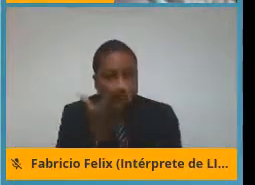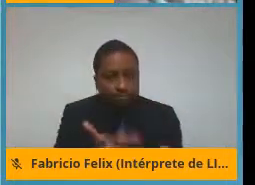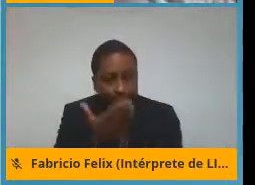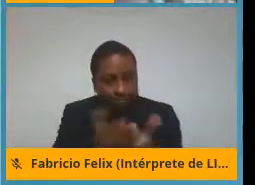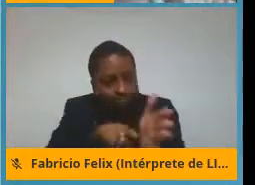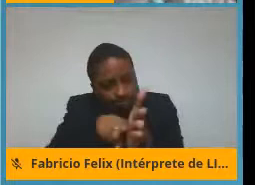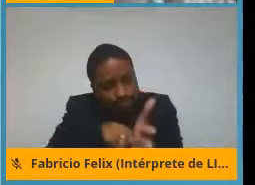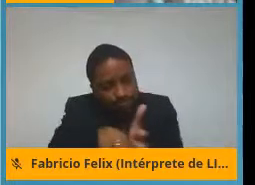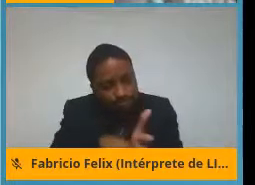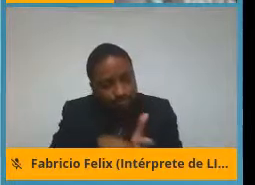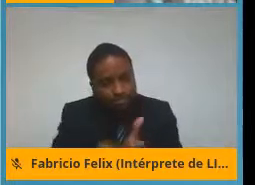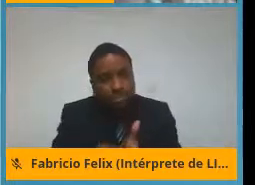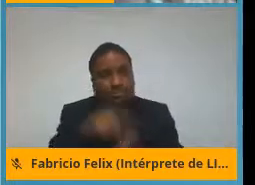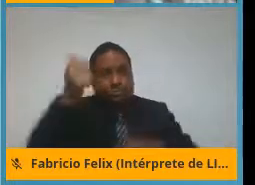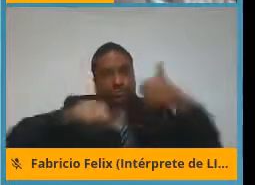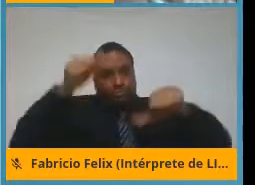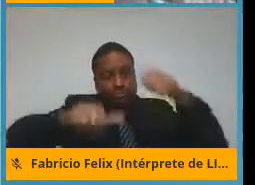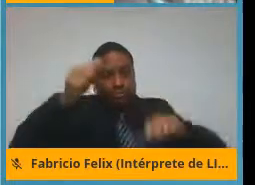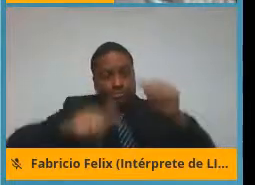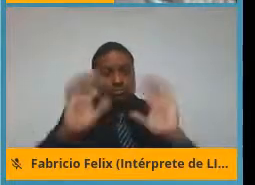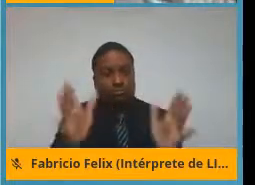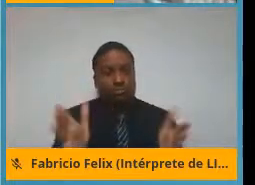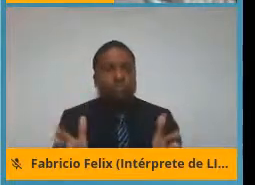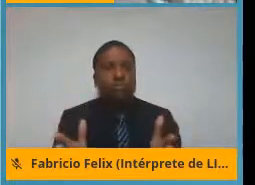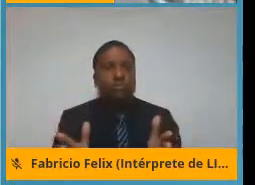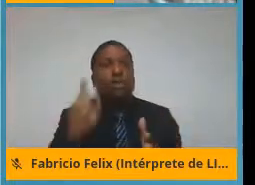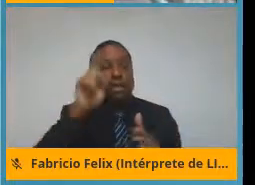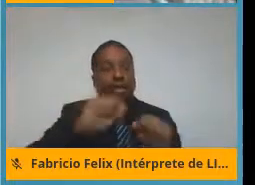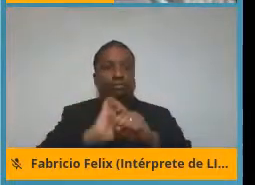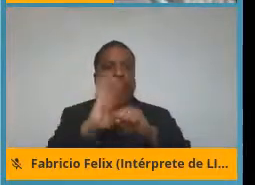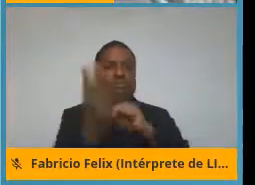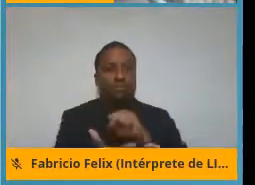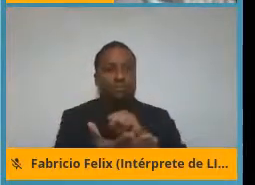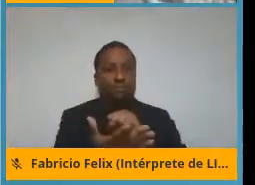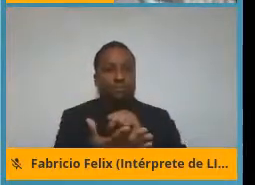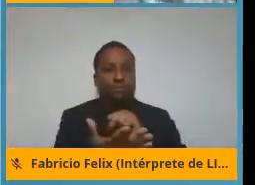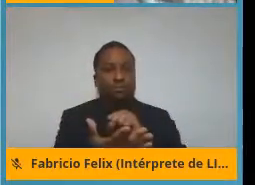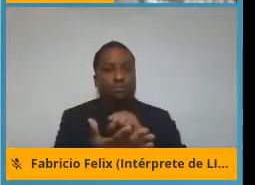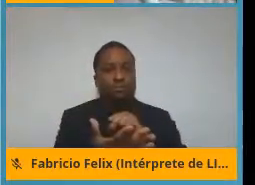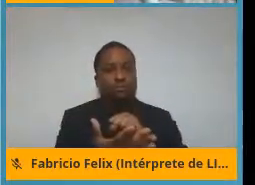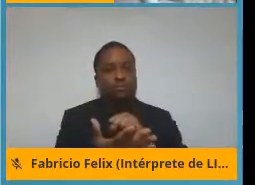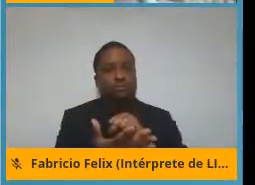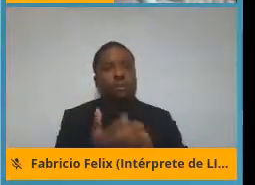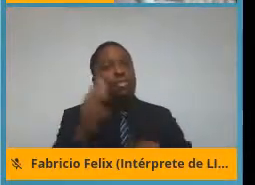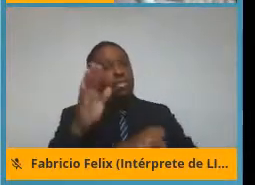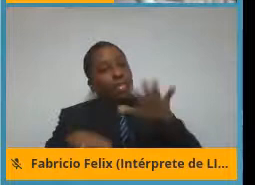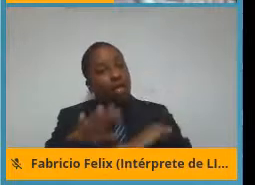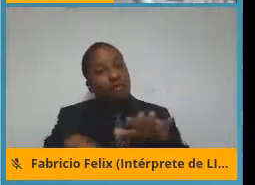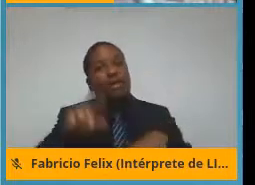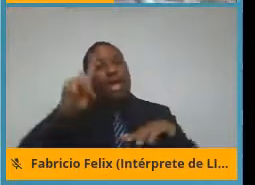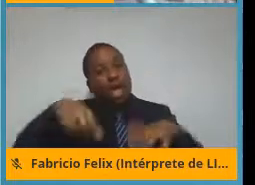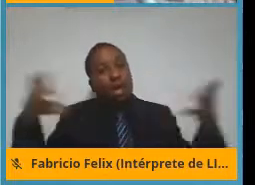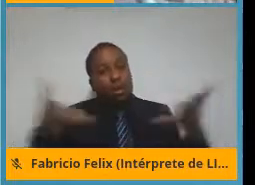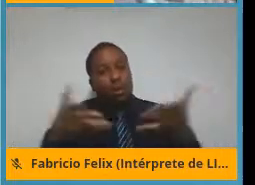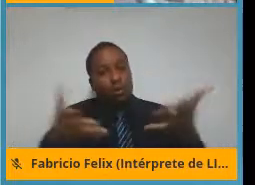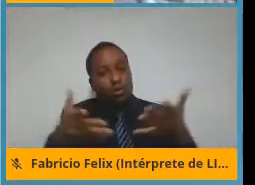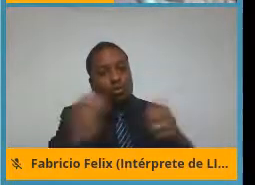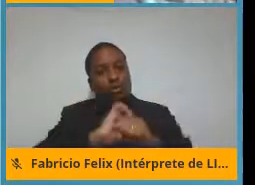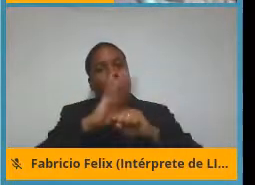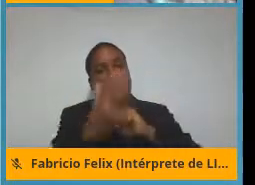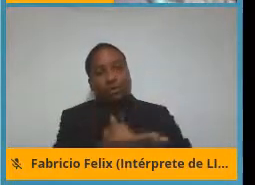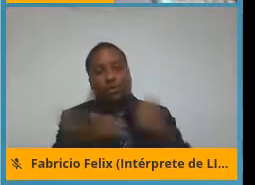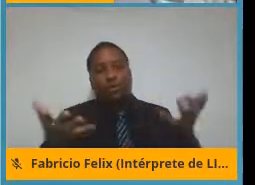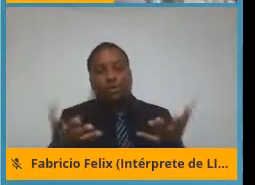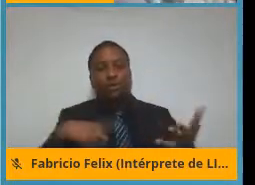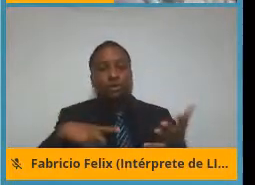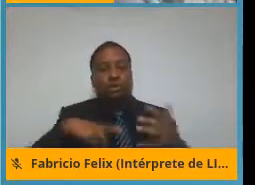bem avaliado, e era um coronavírus. Provavelmente é esse mesmo coronavírus que hoje está circulando. A gente sabe